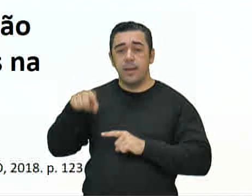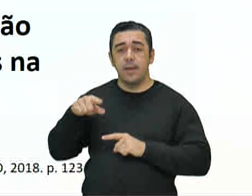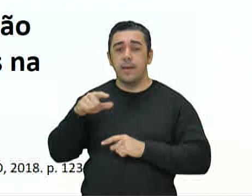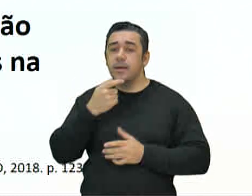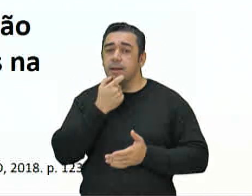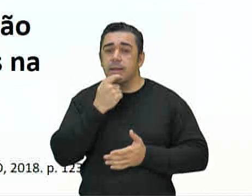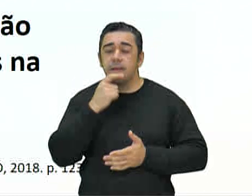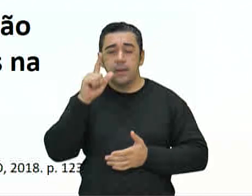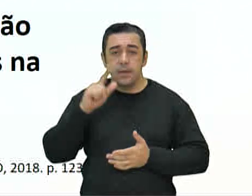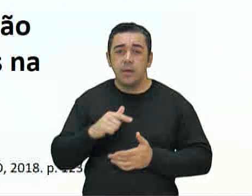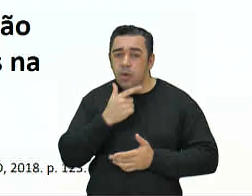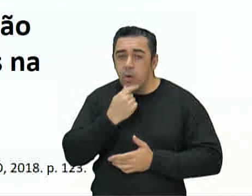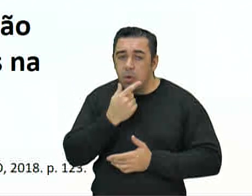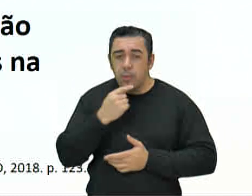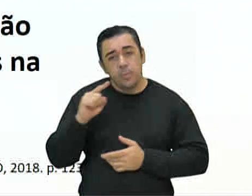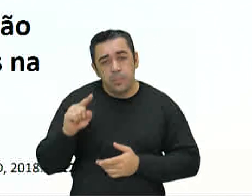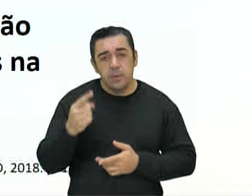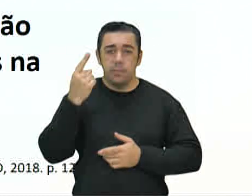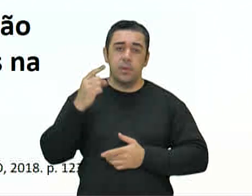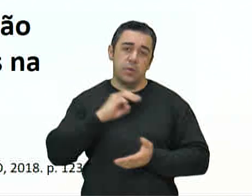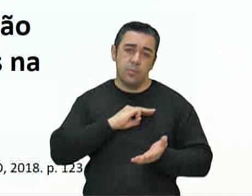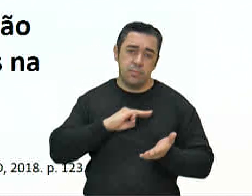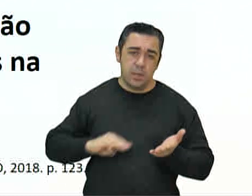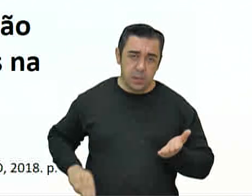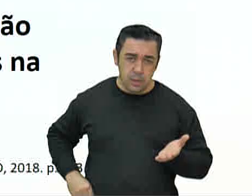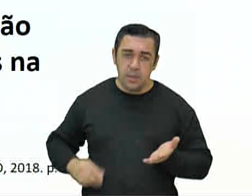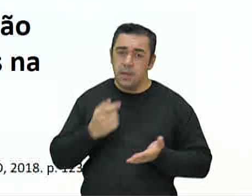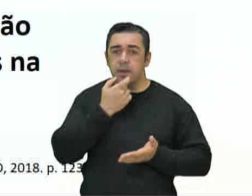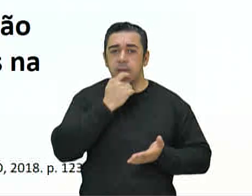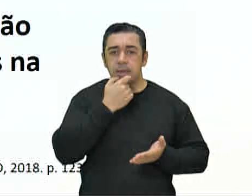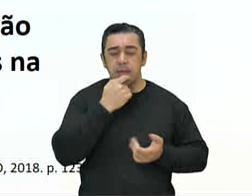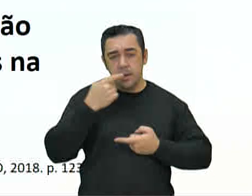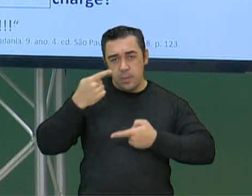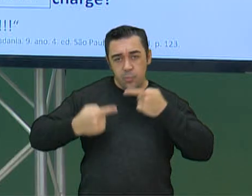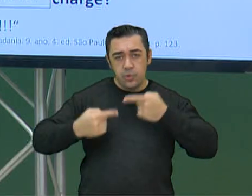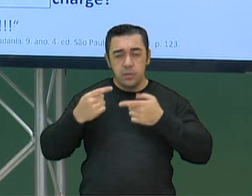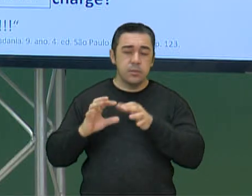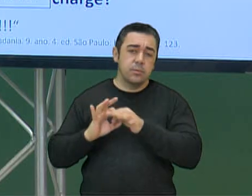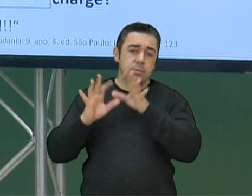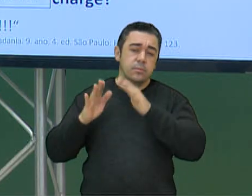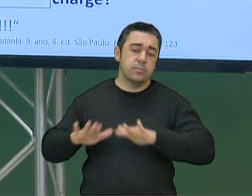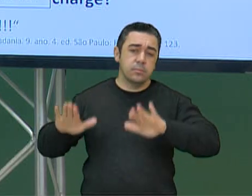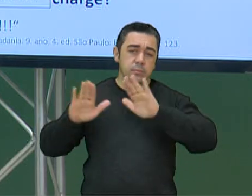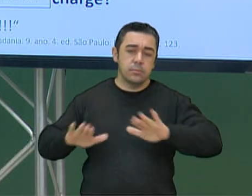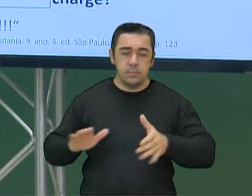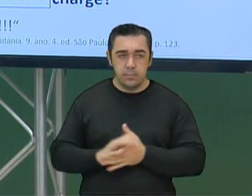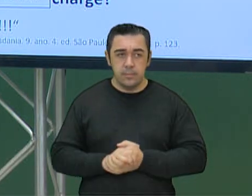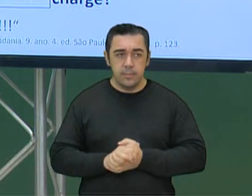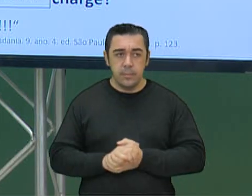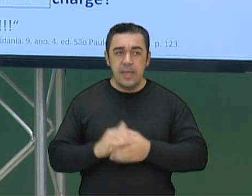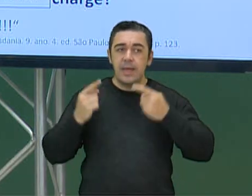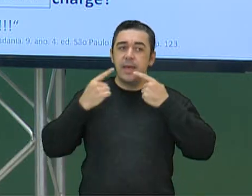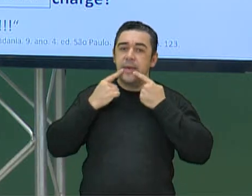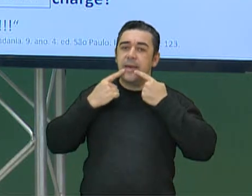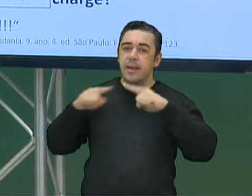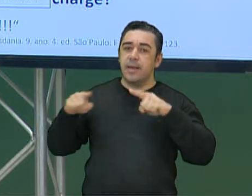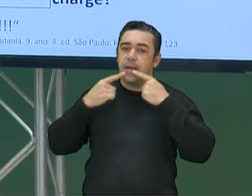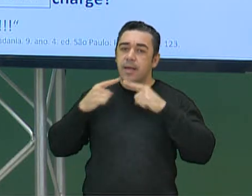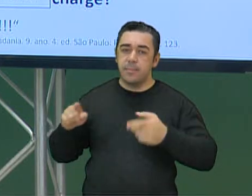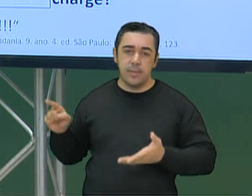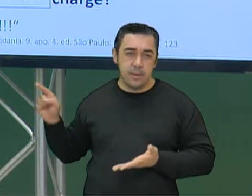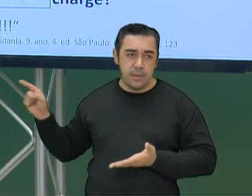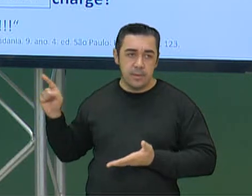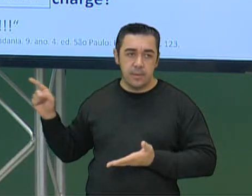o Neville Chamberlain, o primeiro-ministro inglês, o cara da política do apaziguamento. E ele está reclamando,